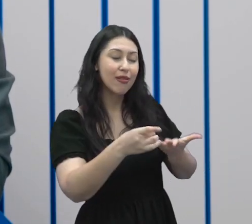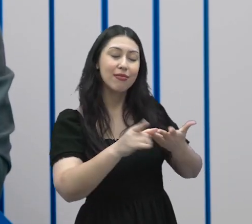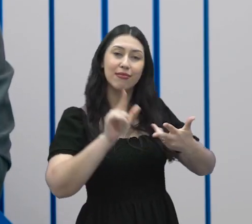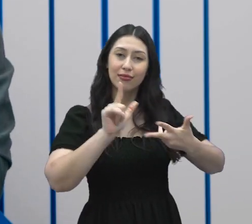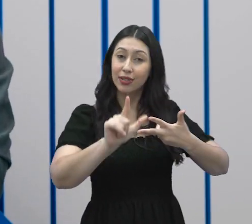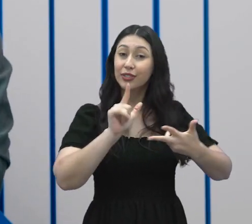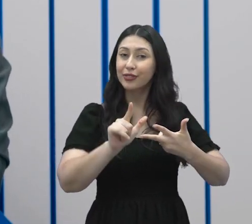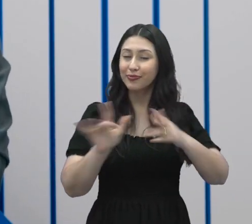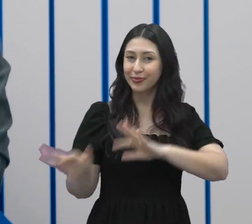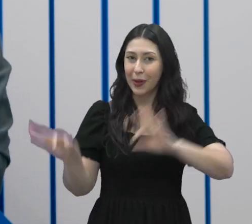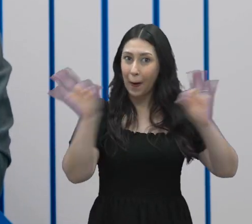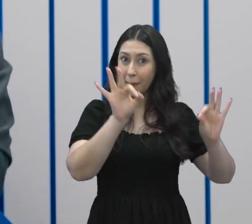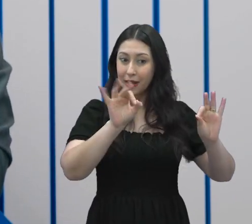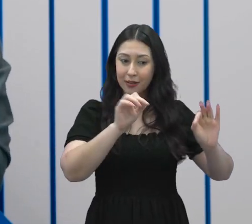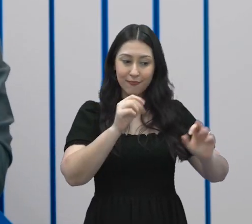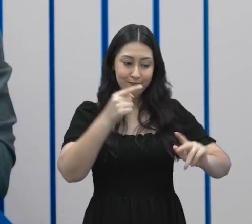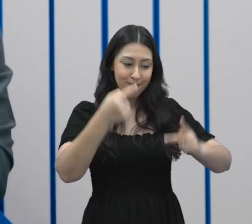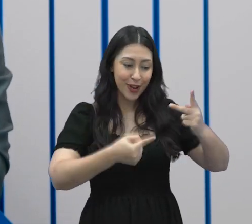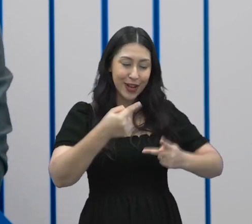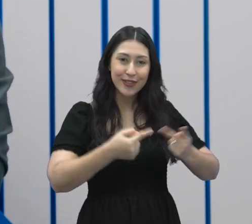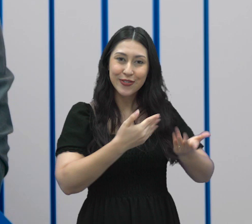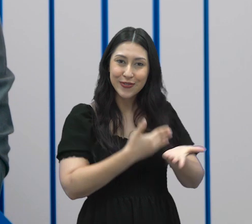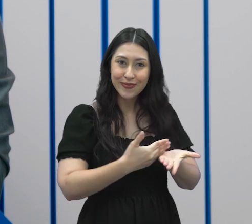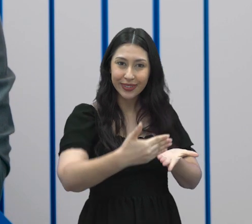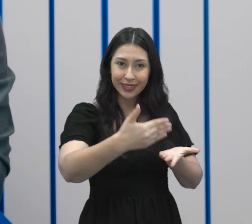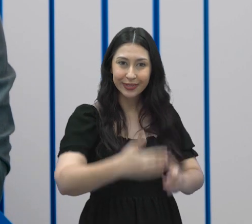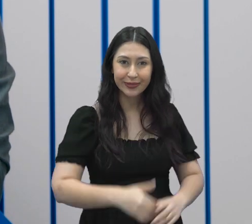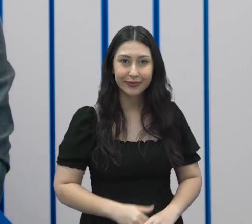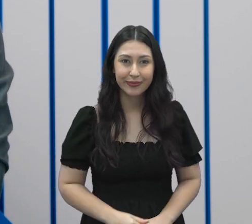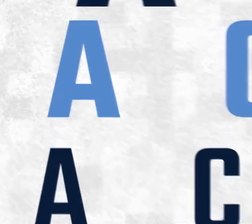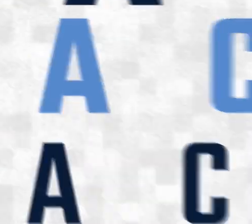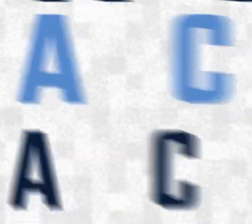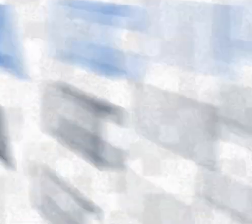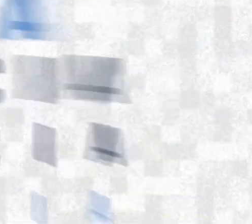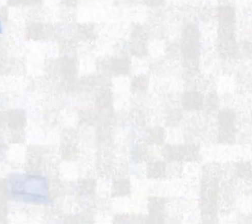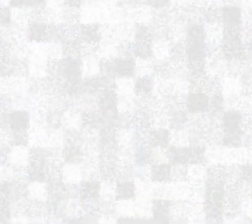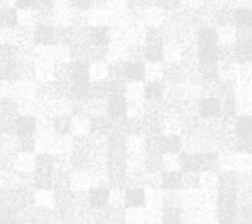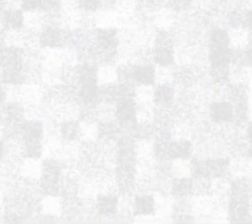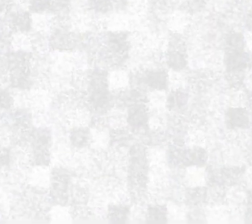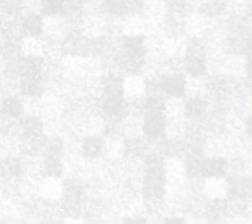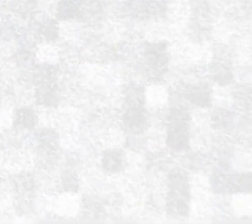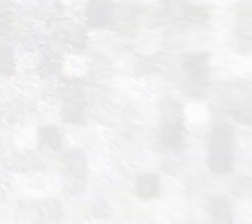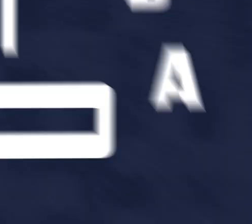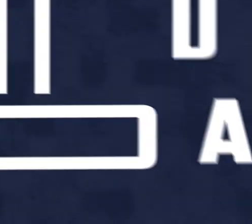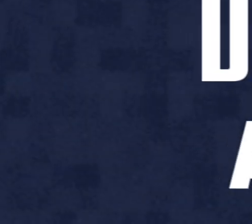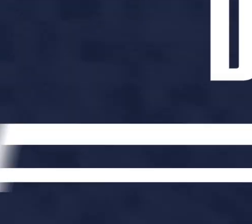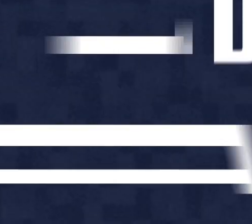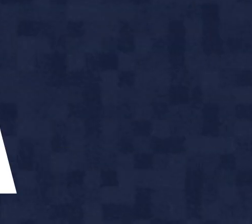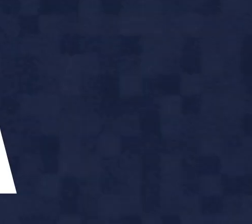dicionário legislativo. Fique com a gente, o Sobre Política está no ar.